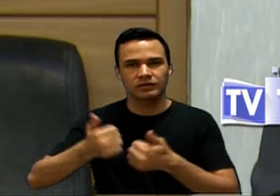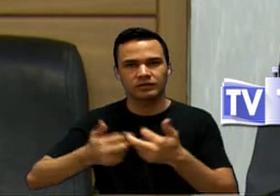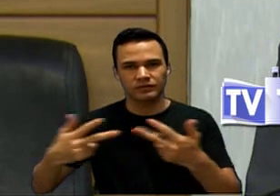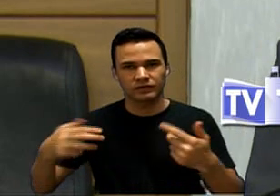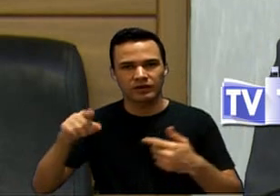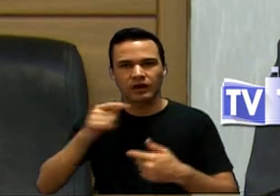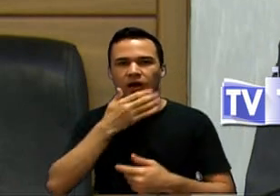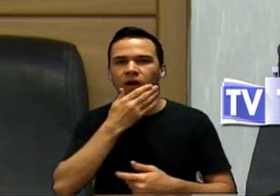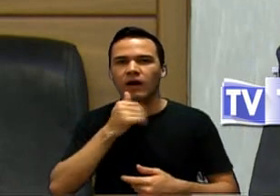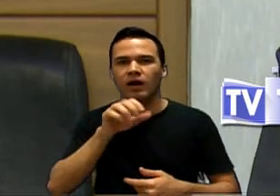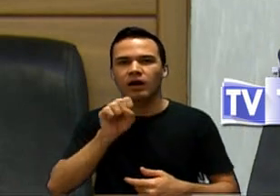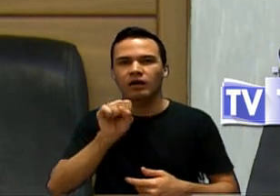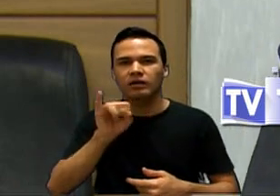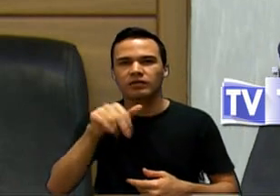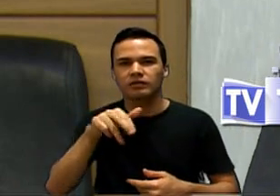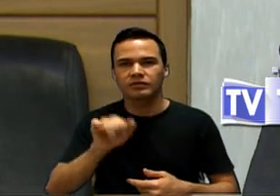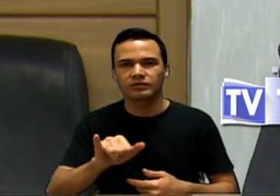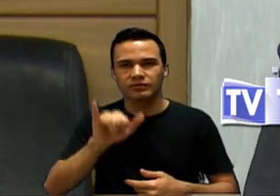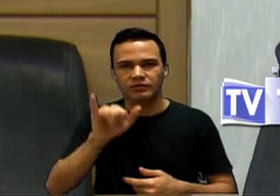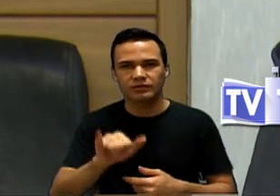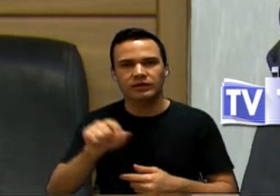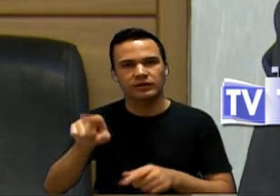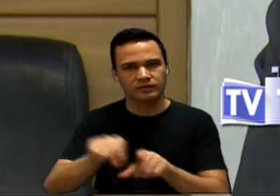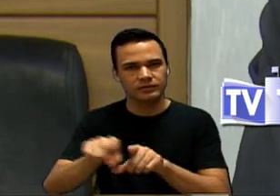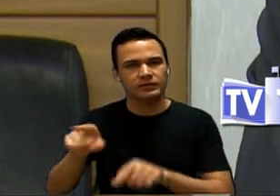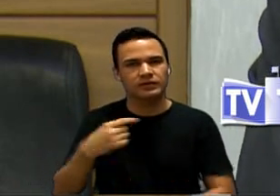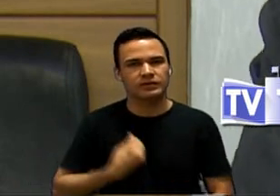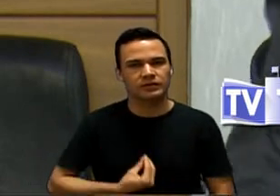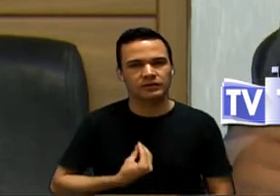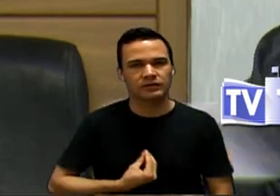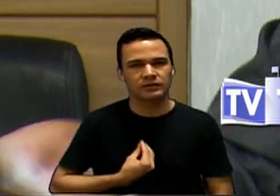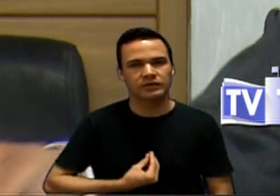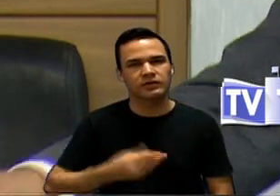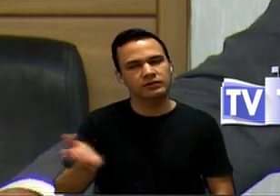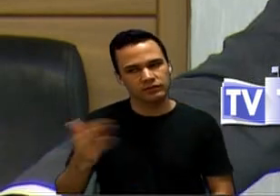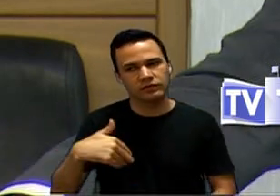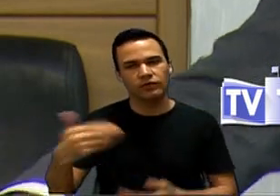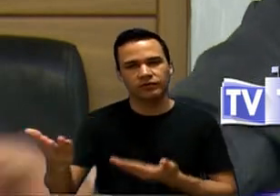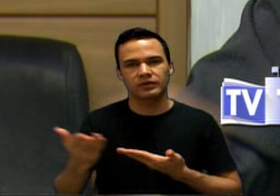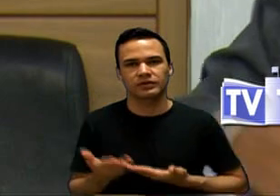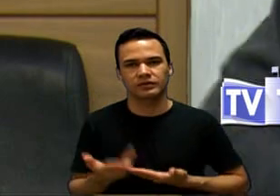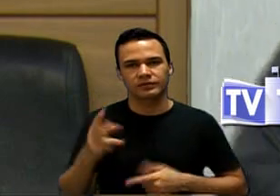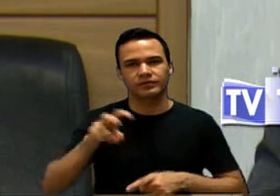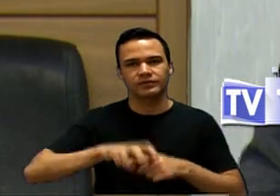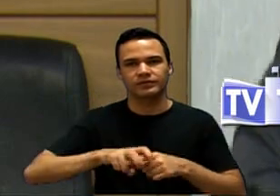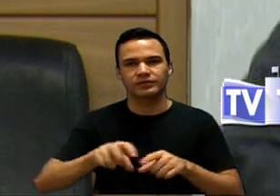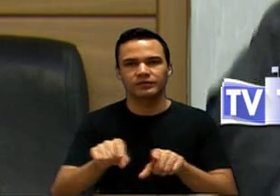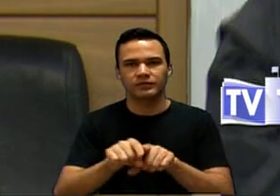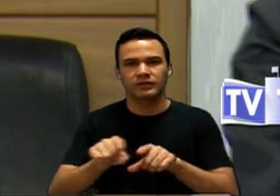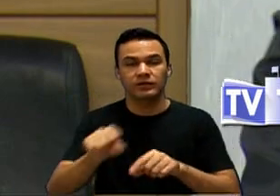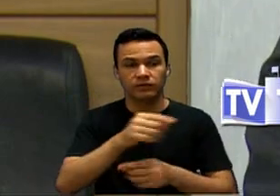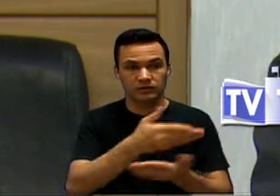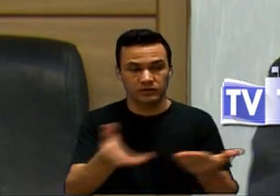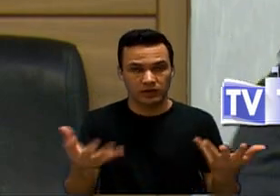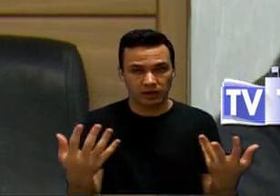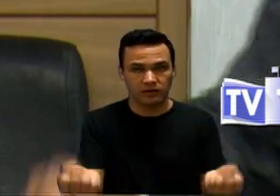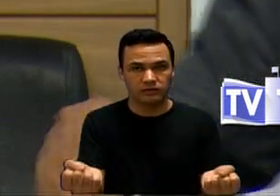Lamarca. Nosso secretário de esportes também, convido para fazer parte dos nossos trabalhos. E com a anuência do